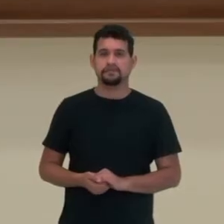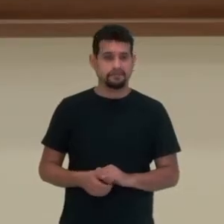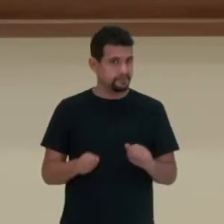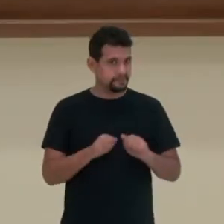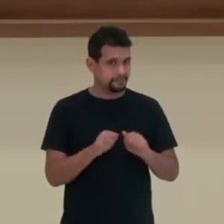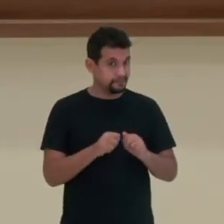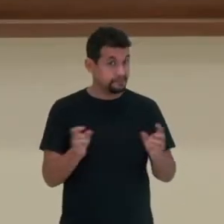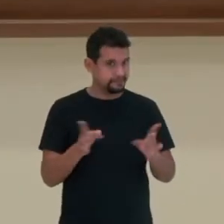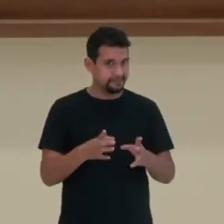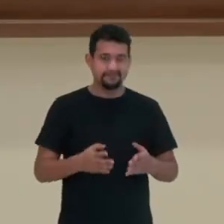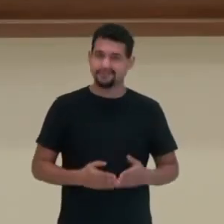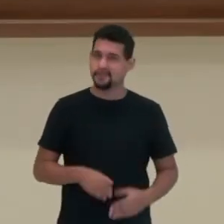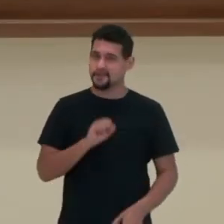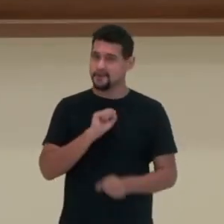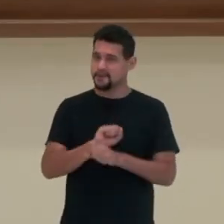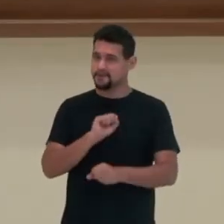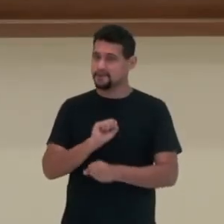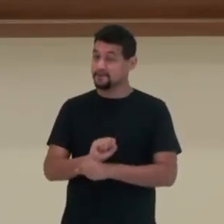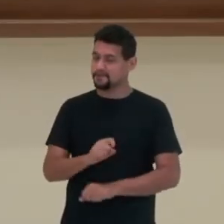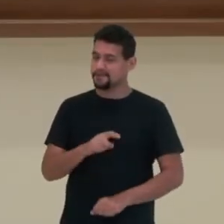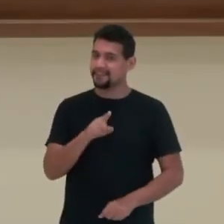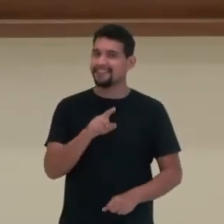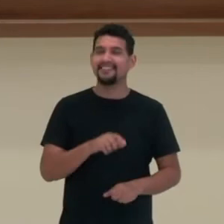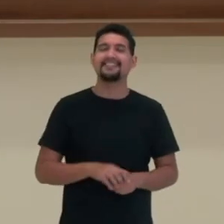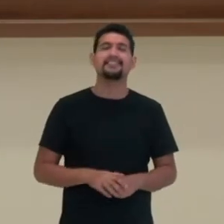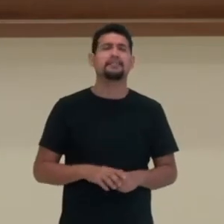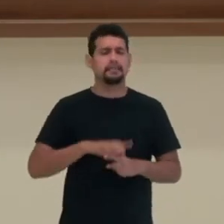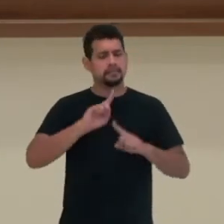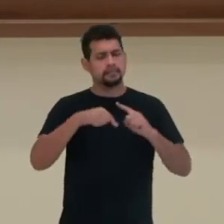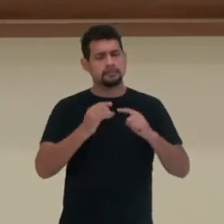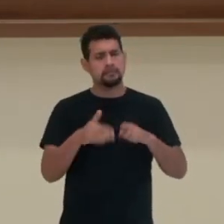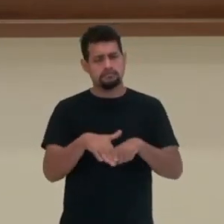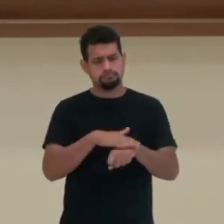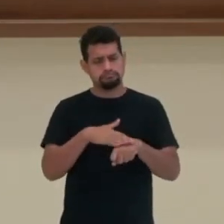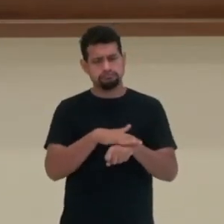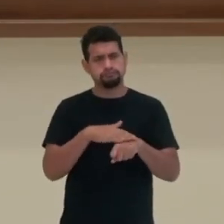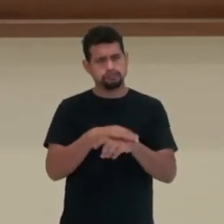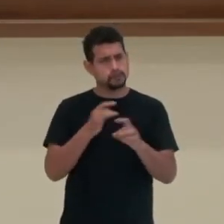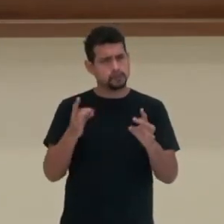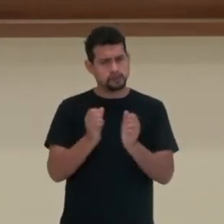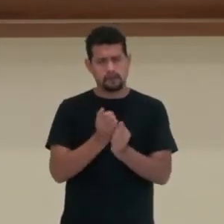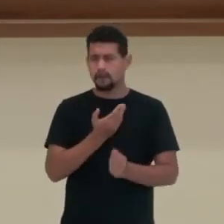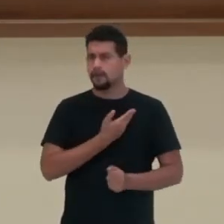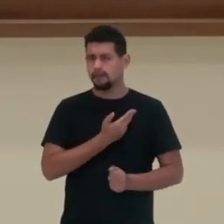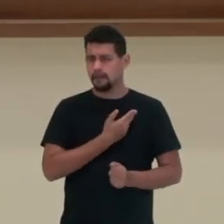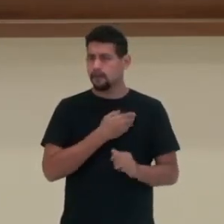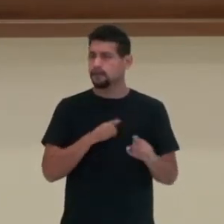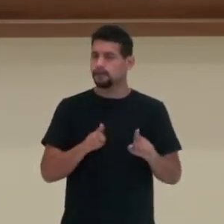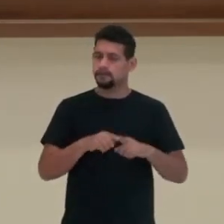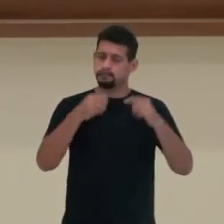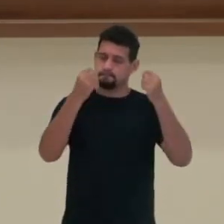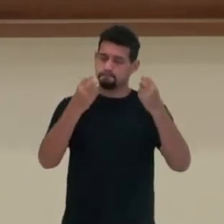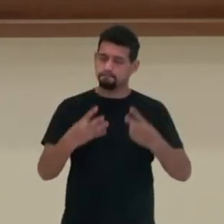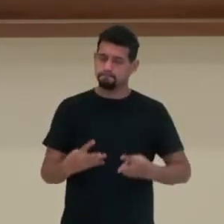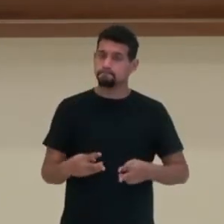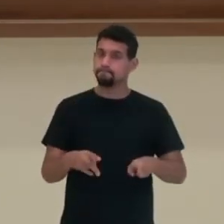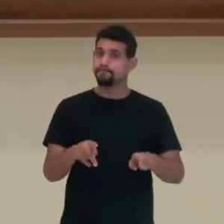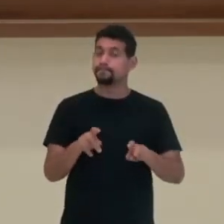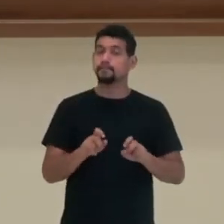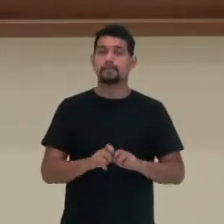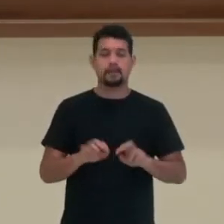Fez aí? Eu estava te aguardando aqui. Após você ter conversado com o colega, debatido a questão sobre